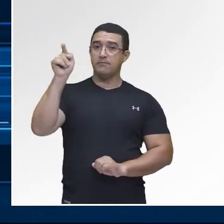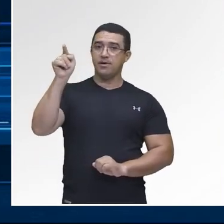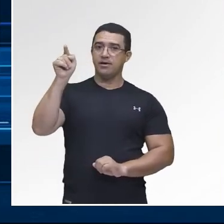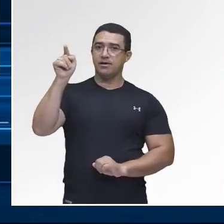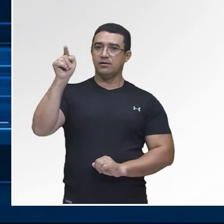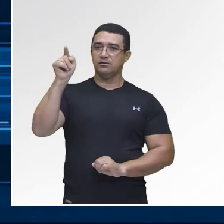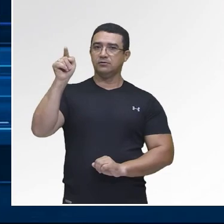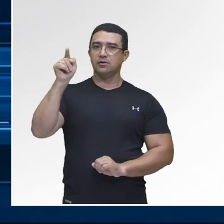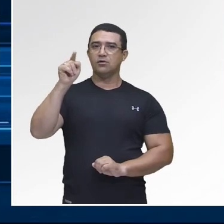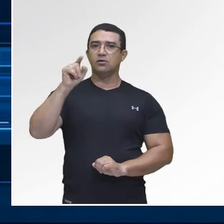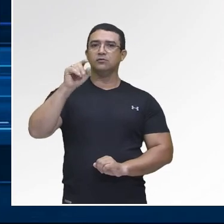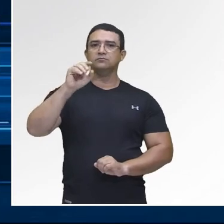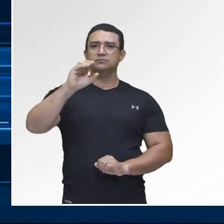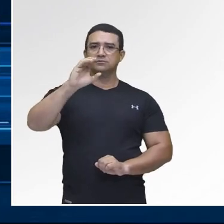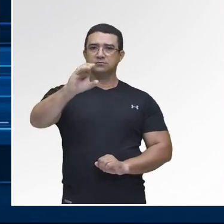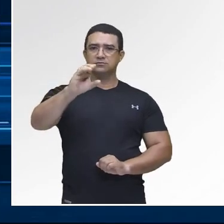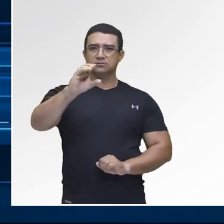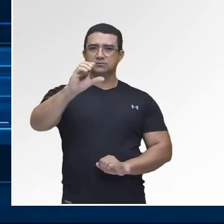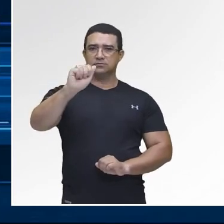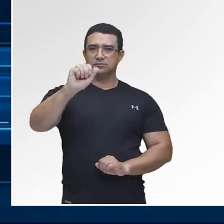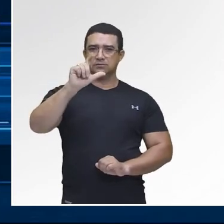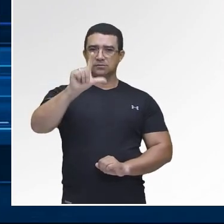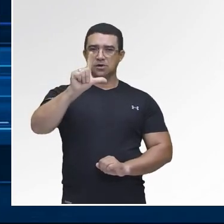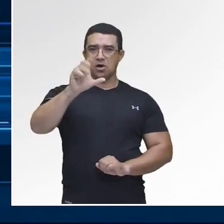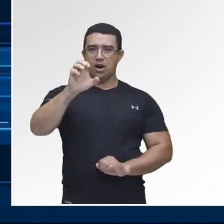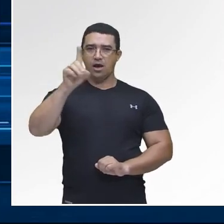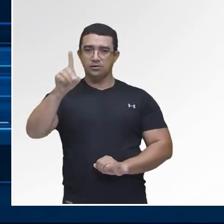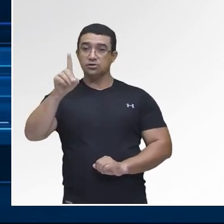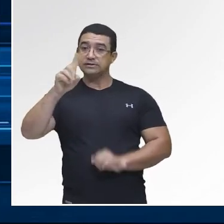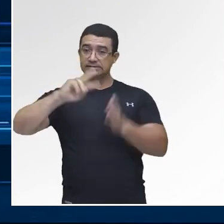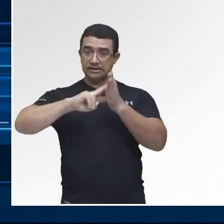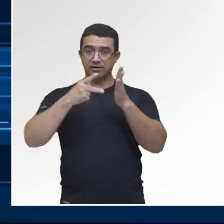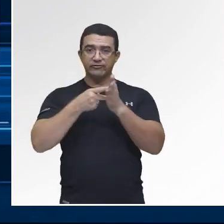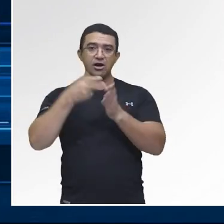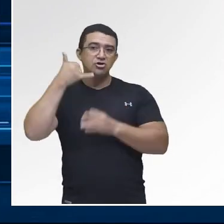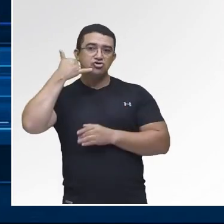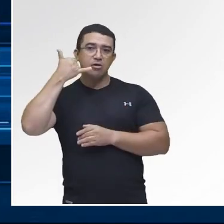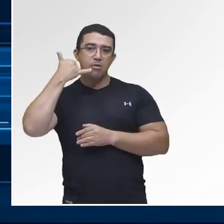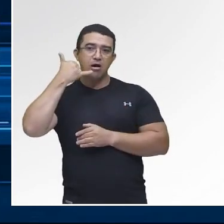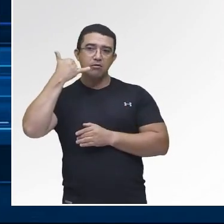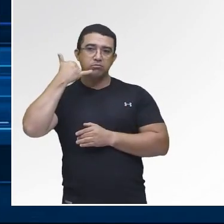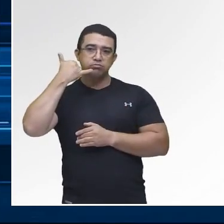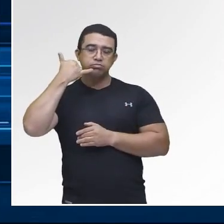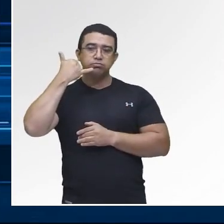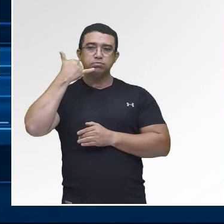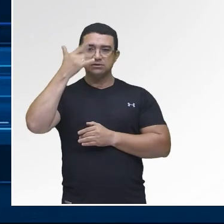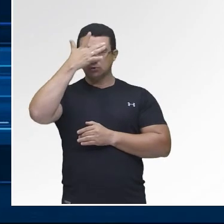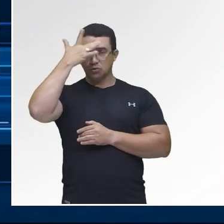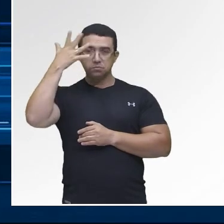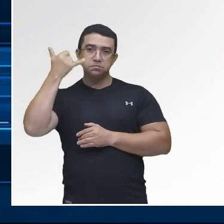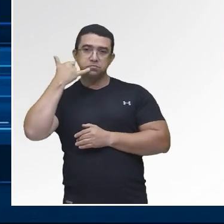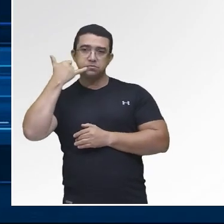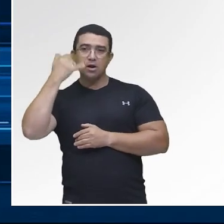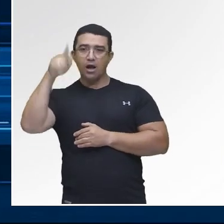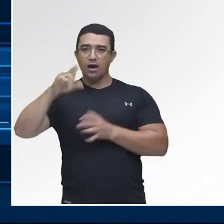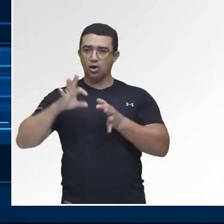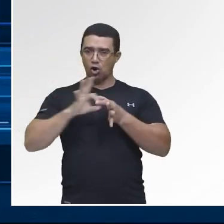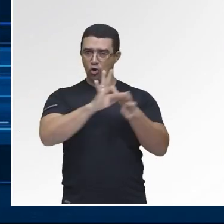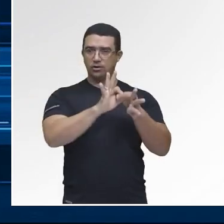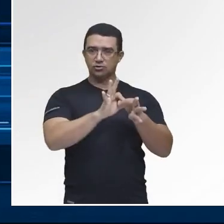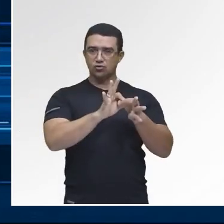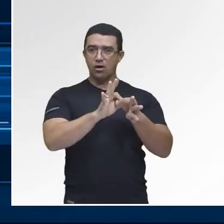é chamar ou então fazer uma chamada de telefone, né? Então, nesse contexto aqui, ela